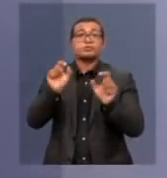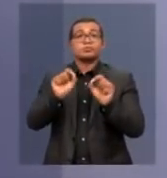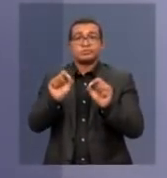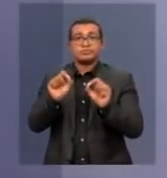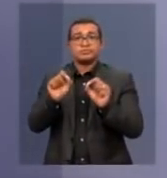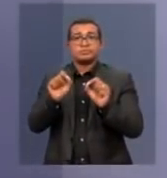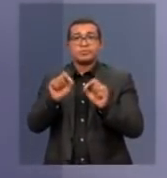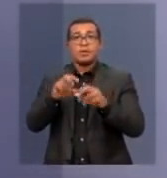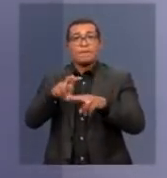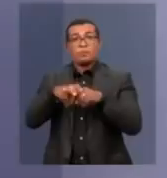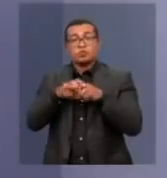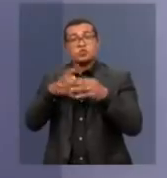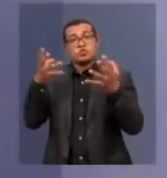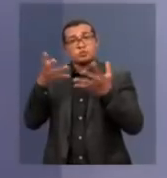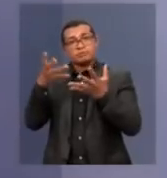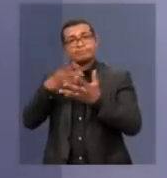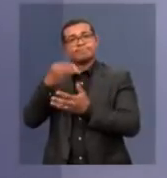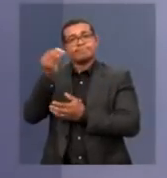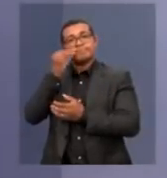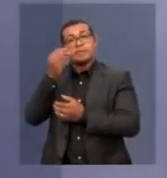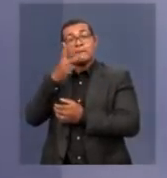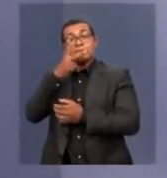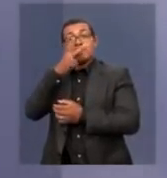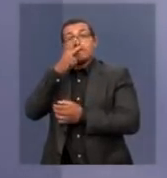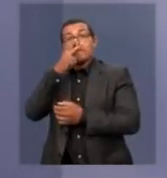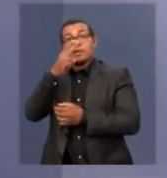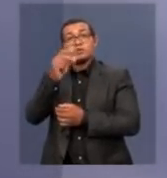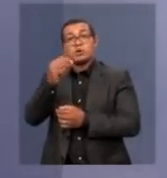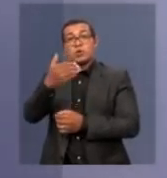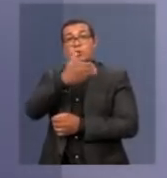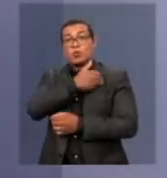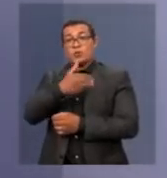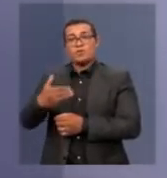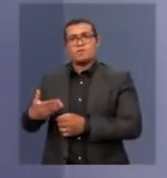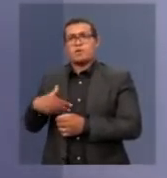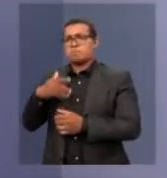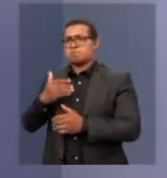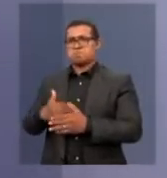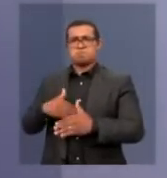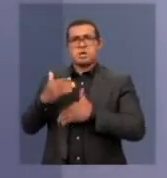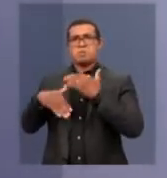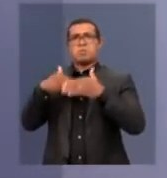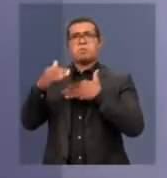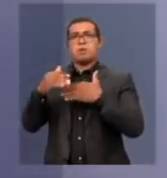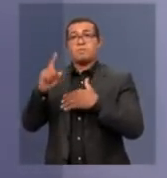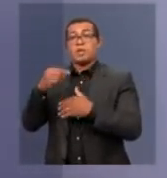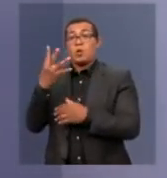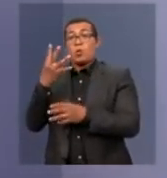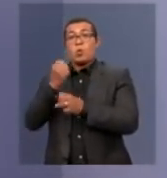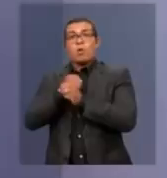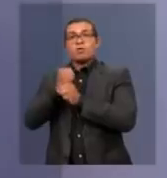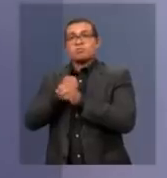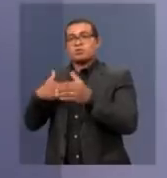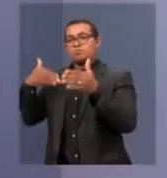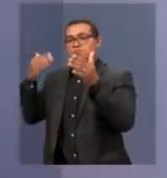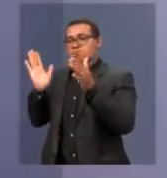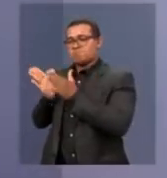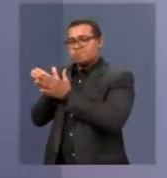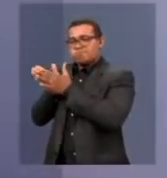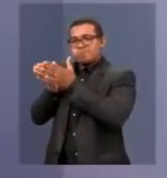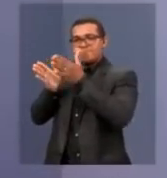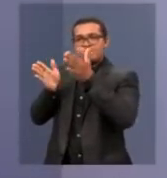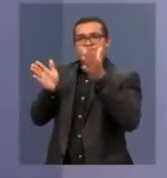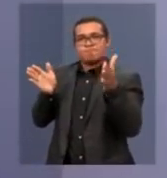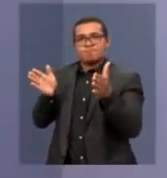é ver no que parece que o governo fez muitos são quatro anos ele consegue citar 564 coisa 8 coisa o bertin